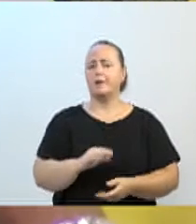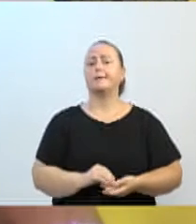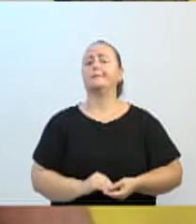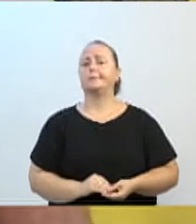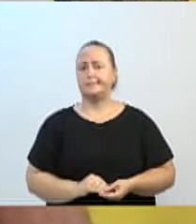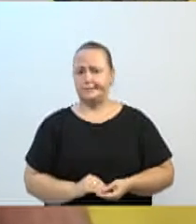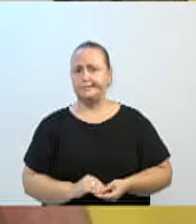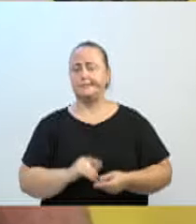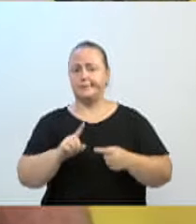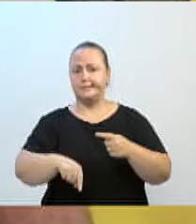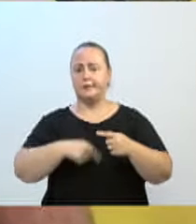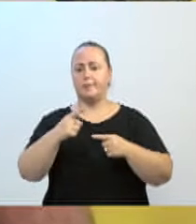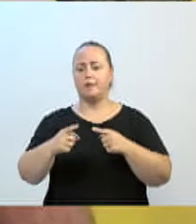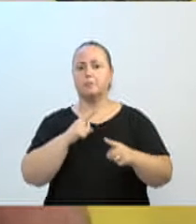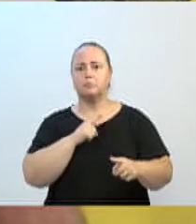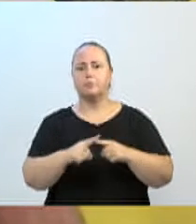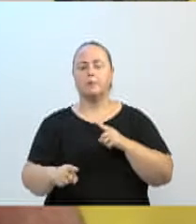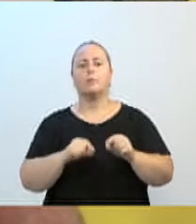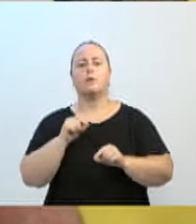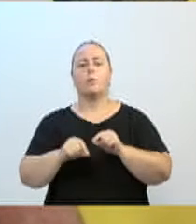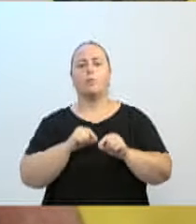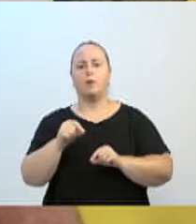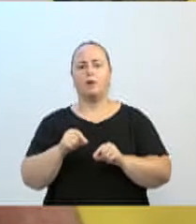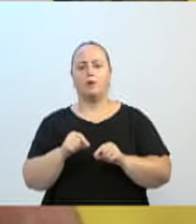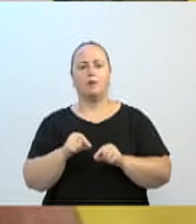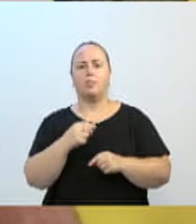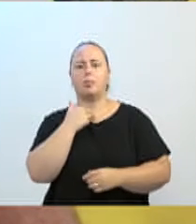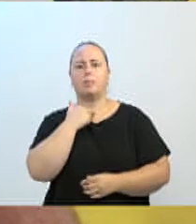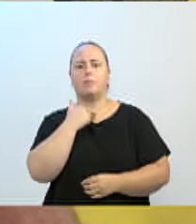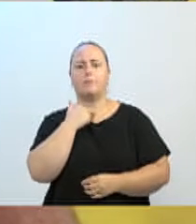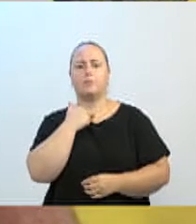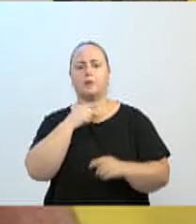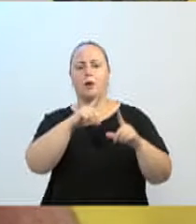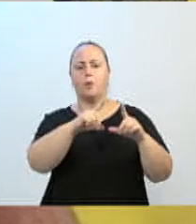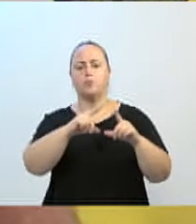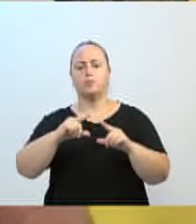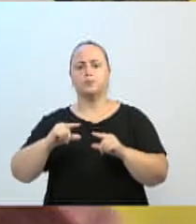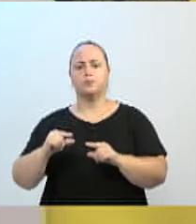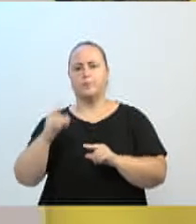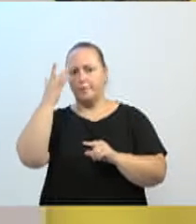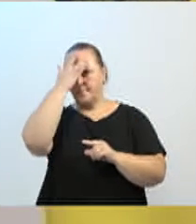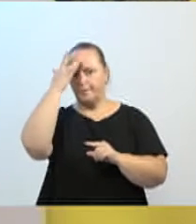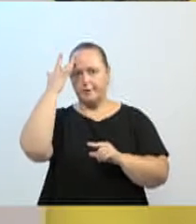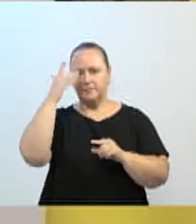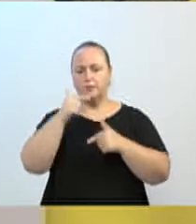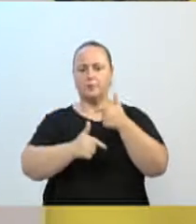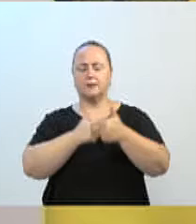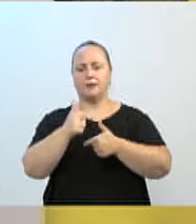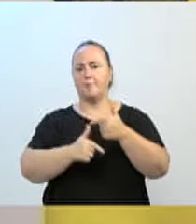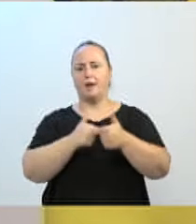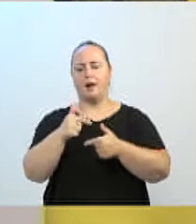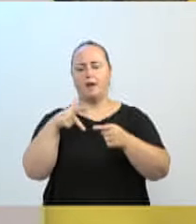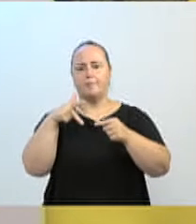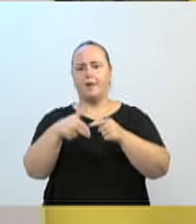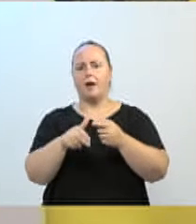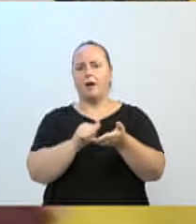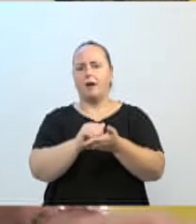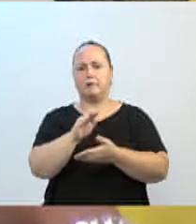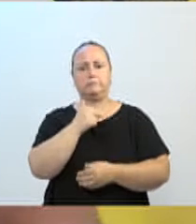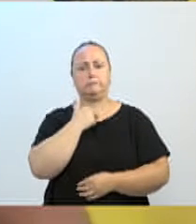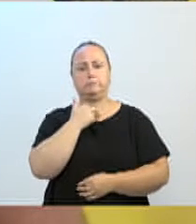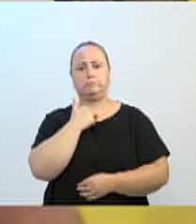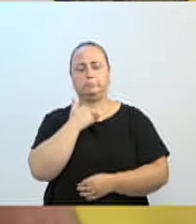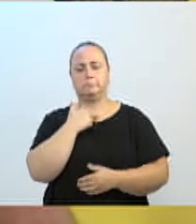de cortarem custos através da redução do quadro funcional. Com a flexibilização das